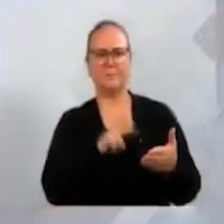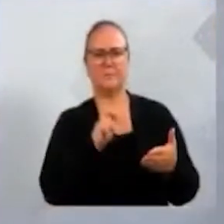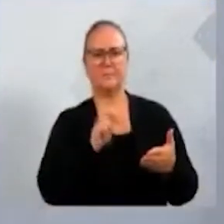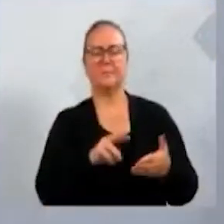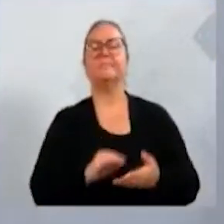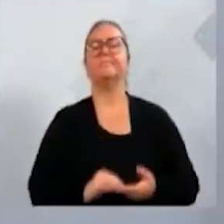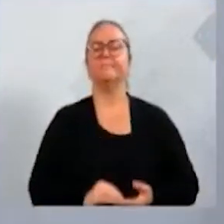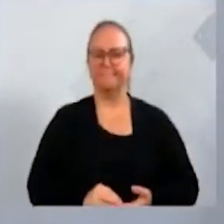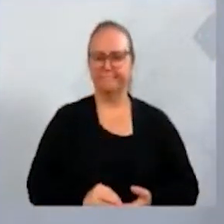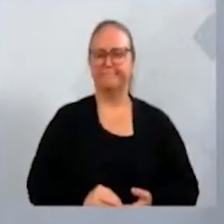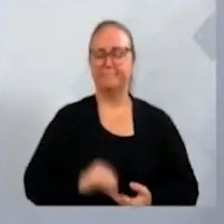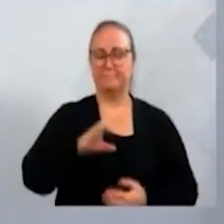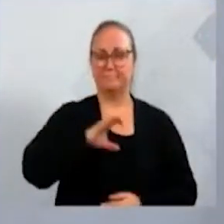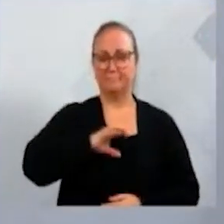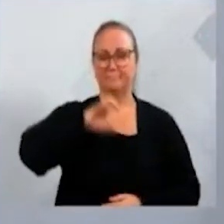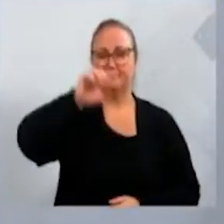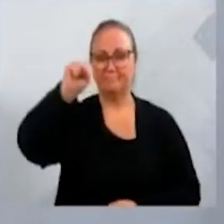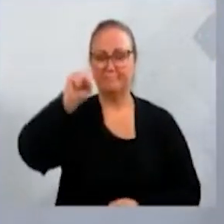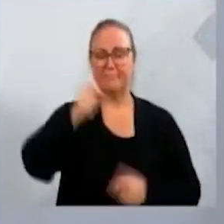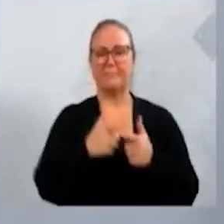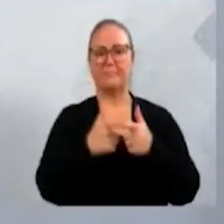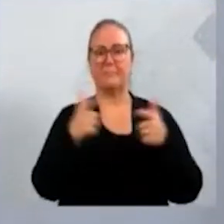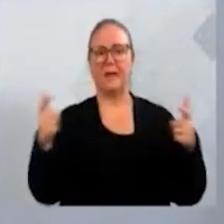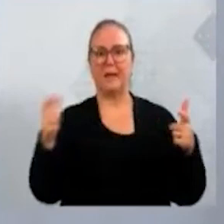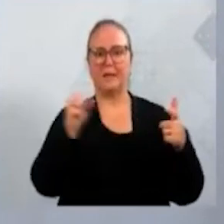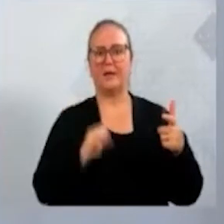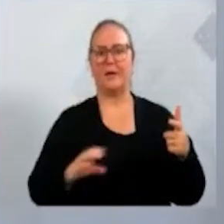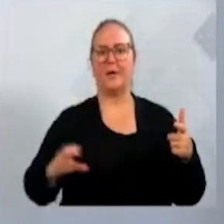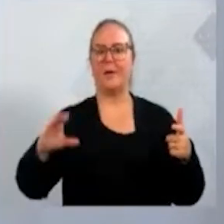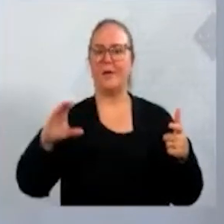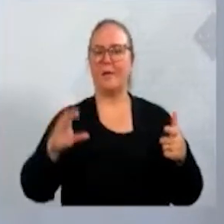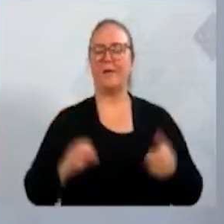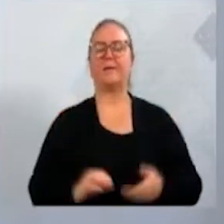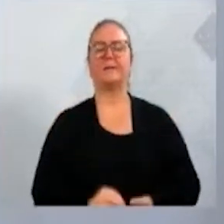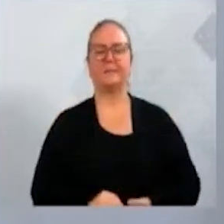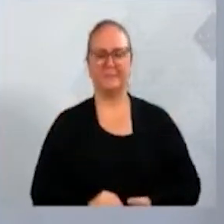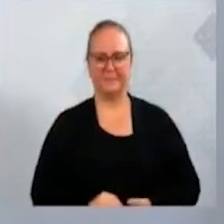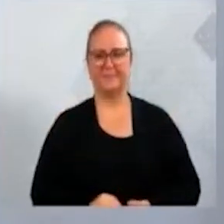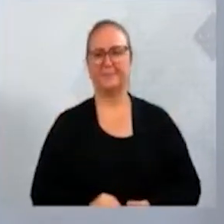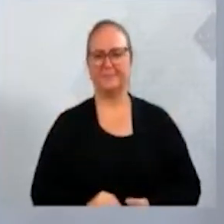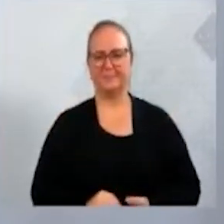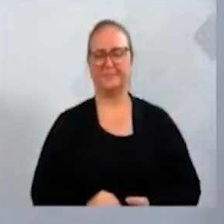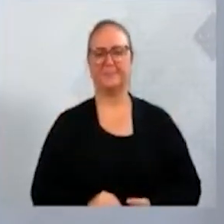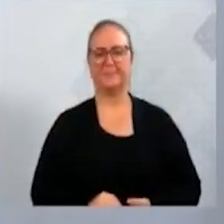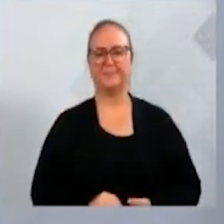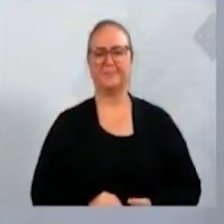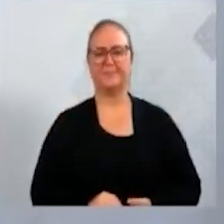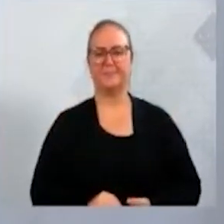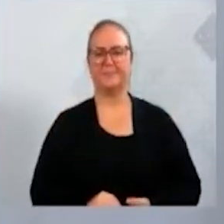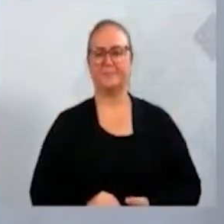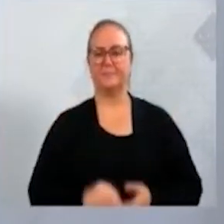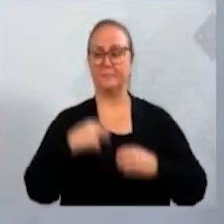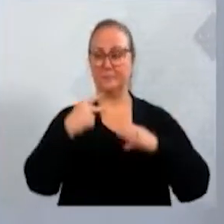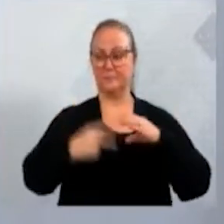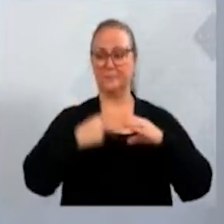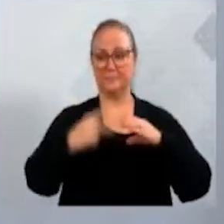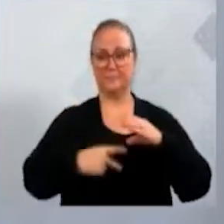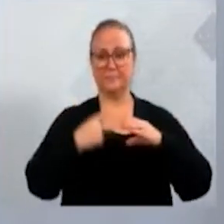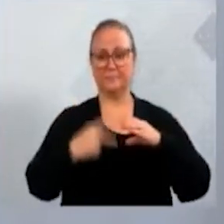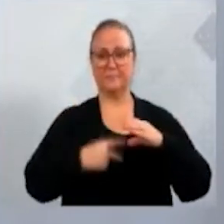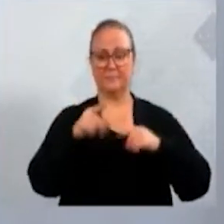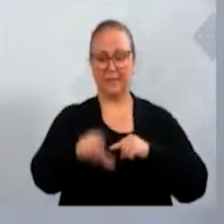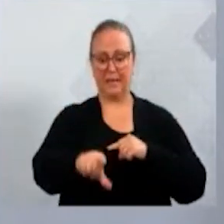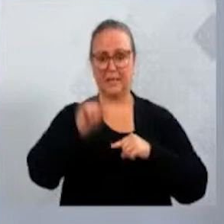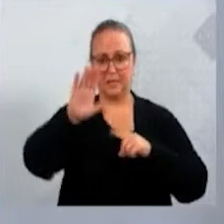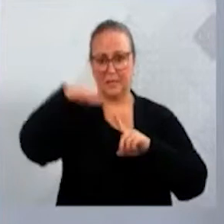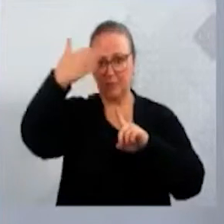o nosso portal como um dos maiores de Santa Catarina Quando a câmara escolhe esta homenagem Senor presidente